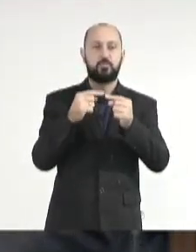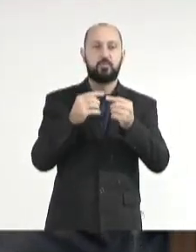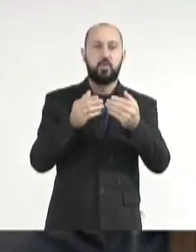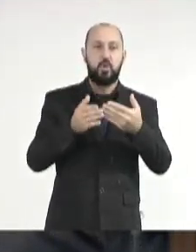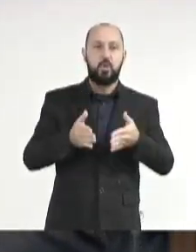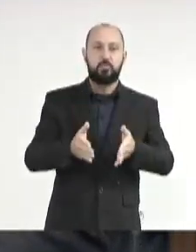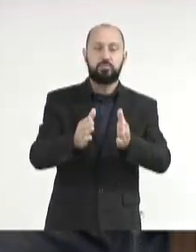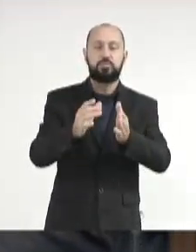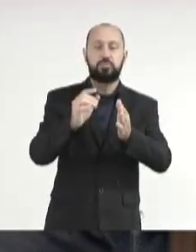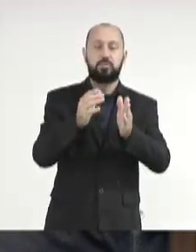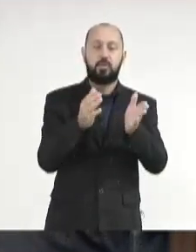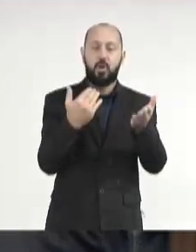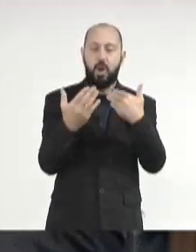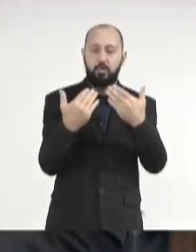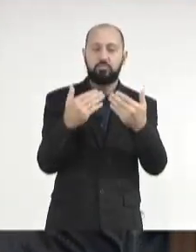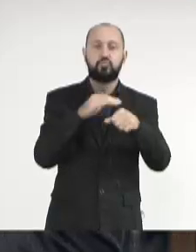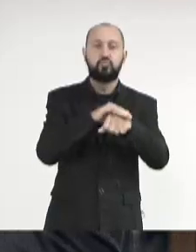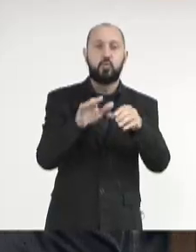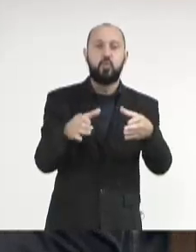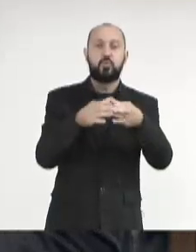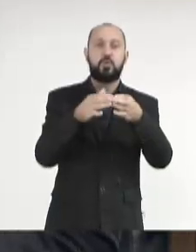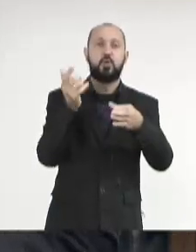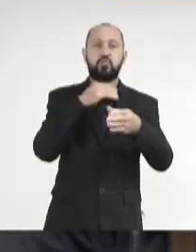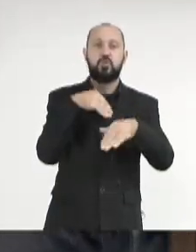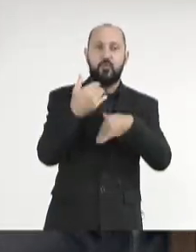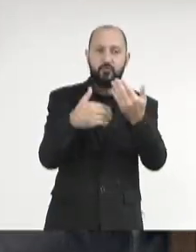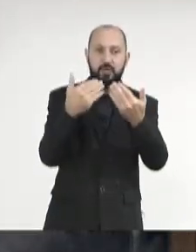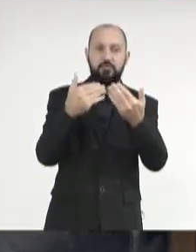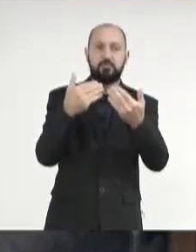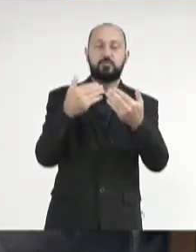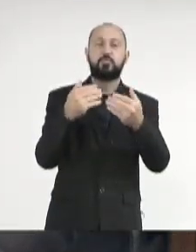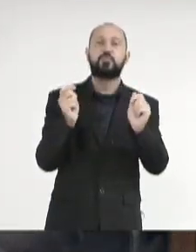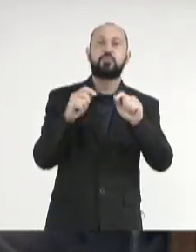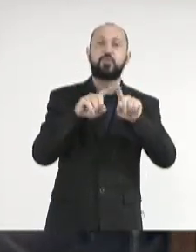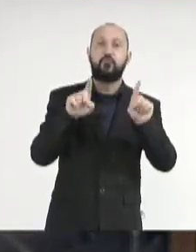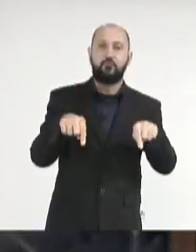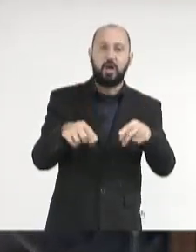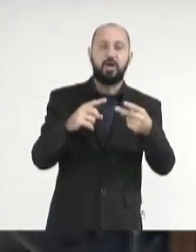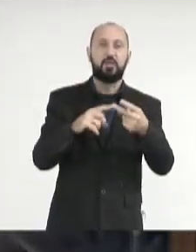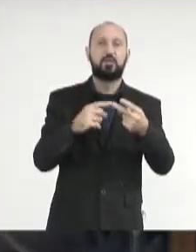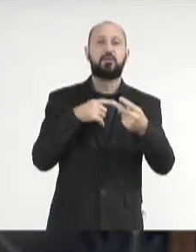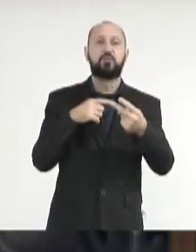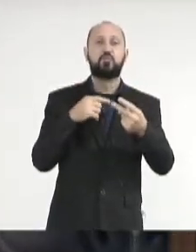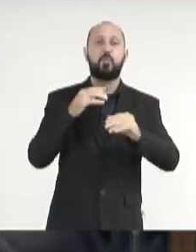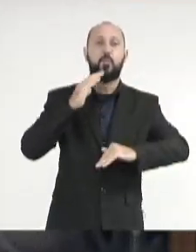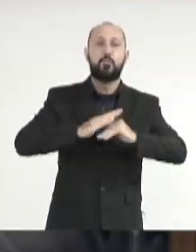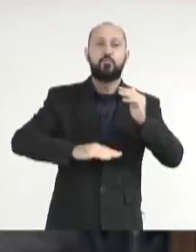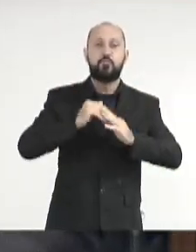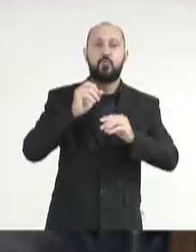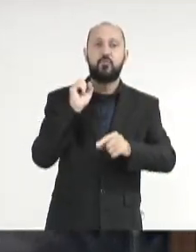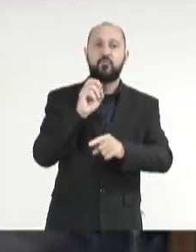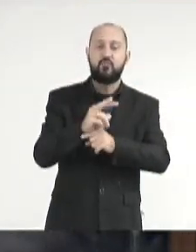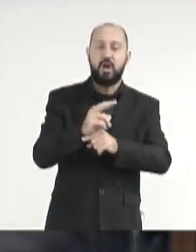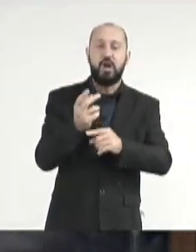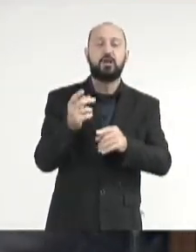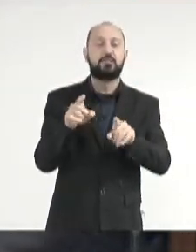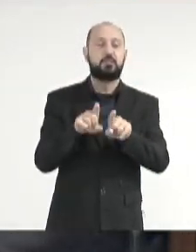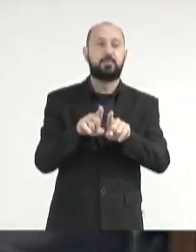com diálogo com a categoria, trouxe avanços para os servidores efetivos, para os servidores também que ocupam cargos em